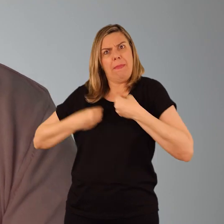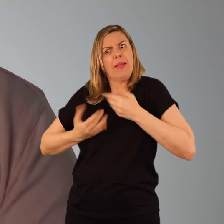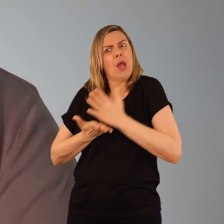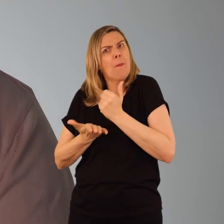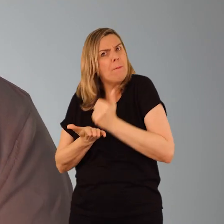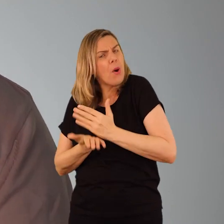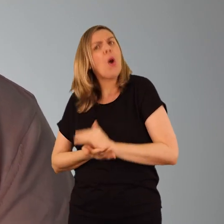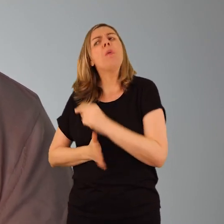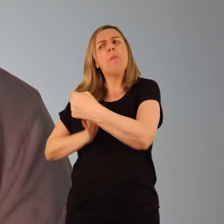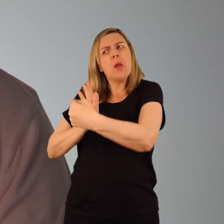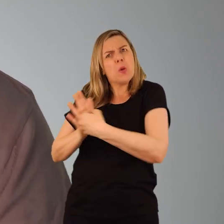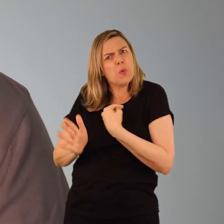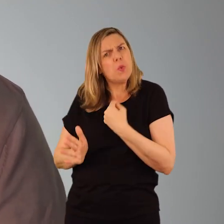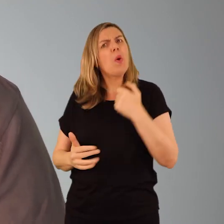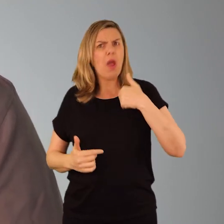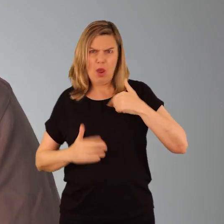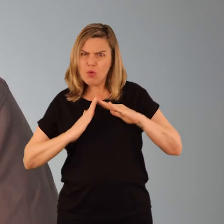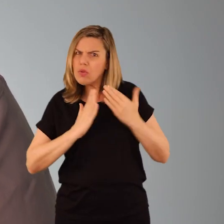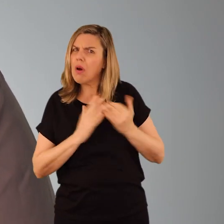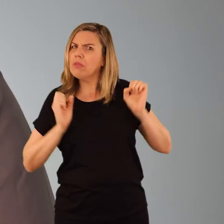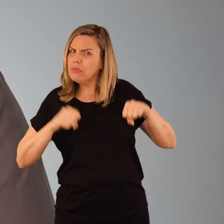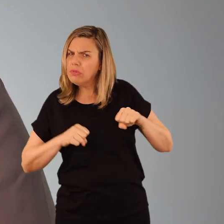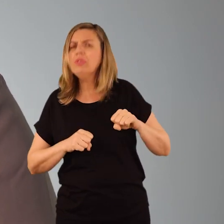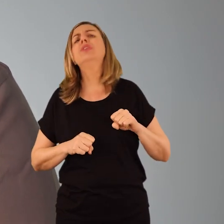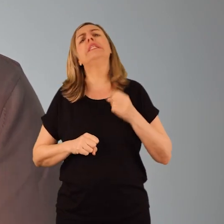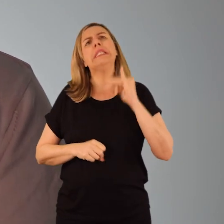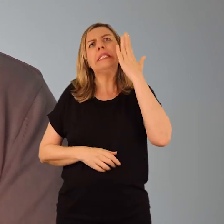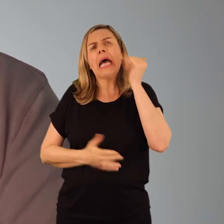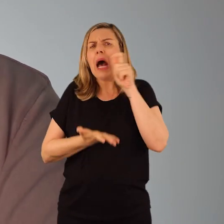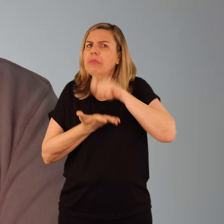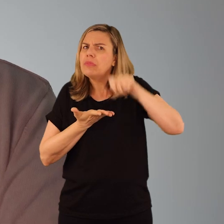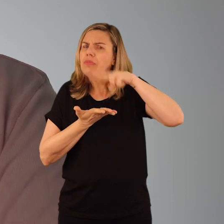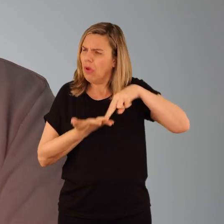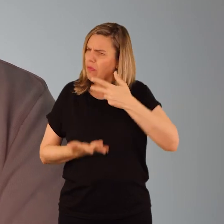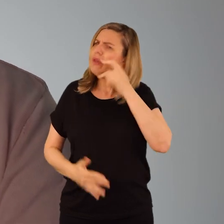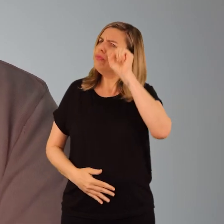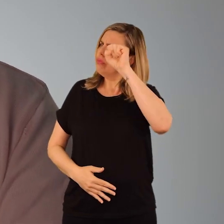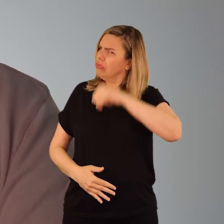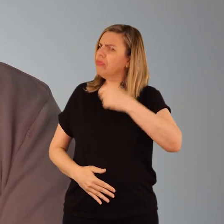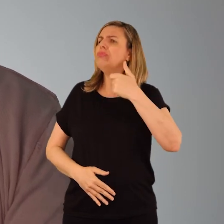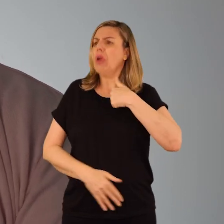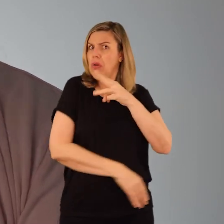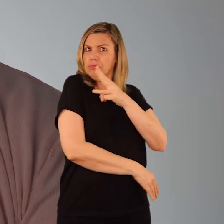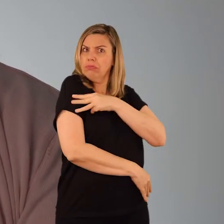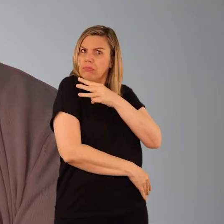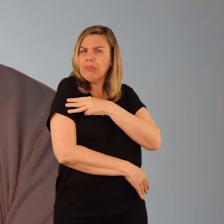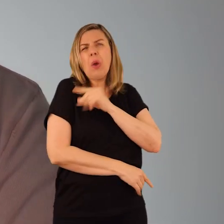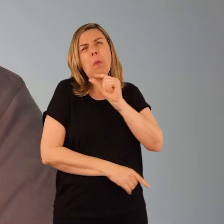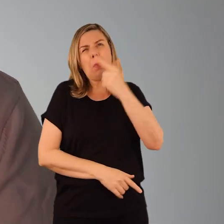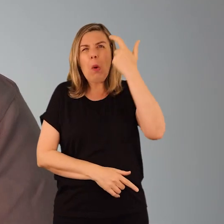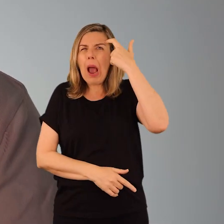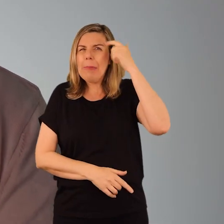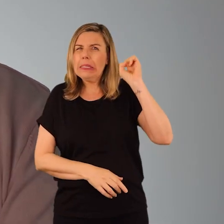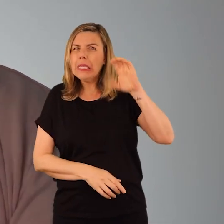E aí me perguntou assim se eu estava no colégio, se eu sabia ler e escrever. Eu falei sim, eu vou para o 3º ano, né? Eu tinha um pouco de dor de